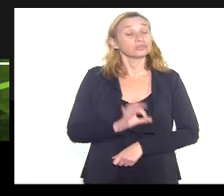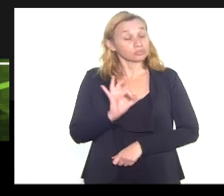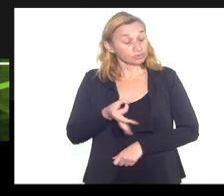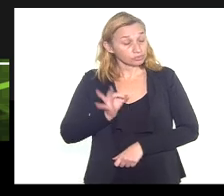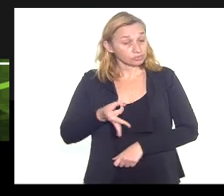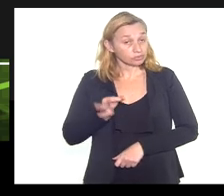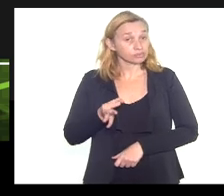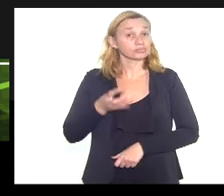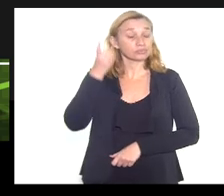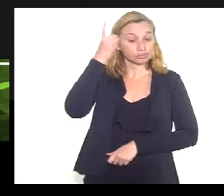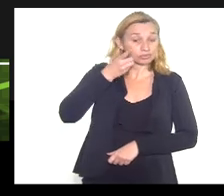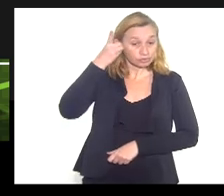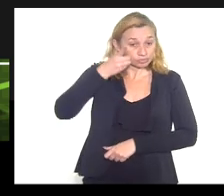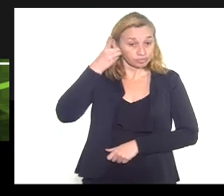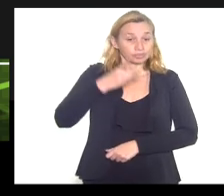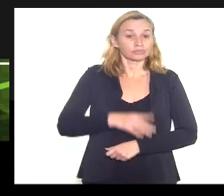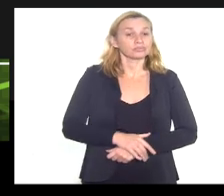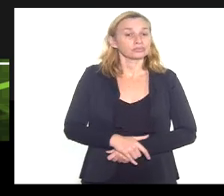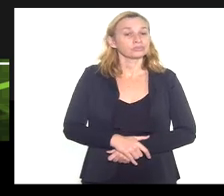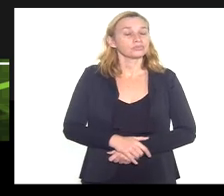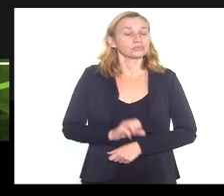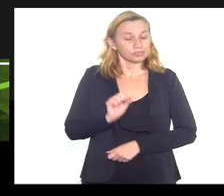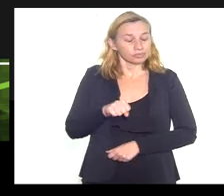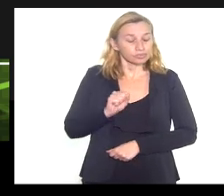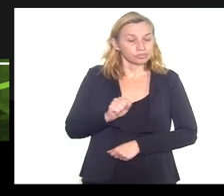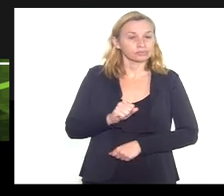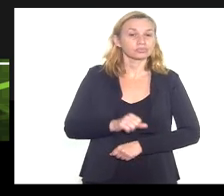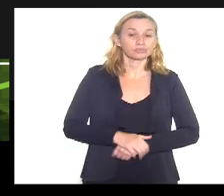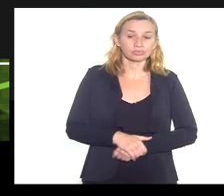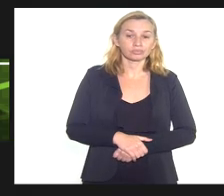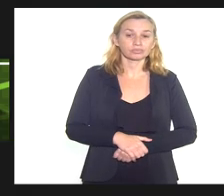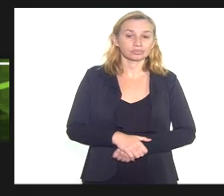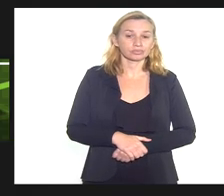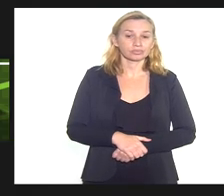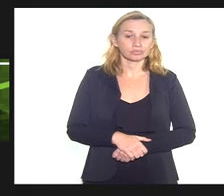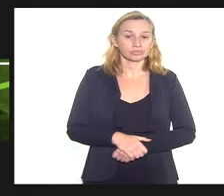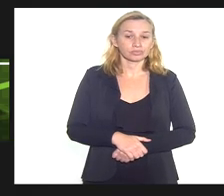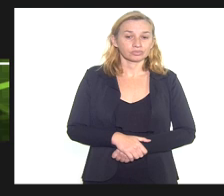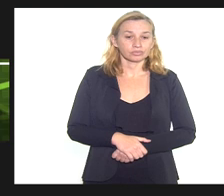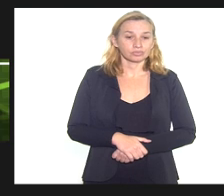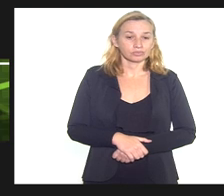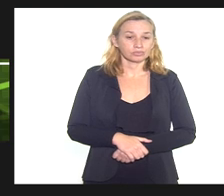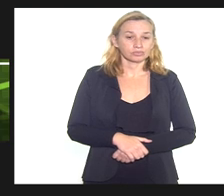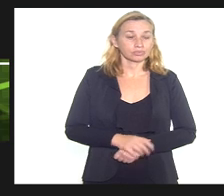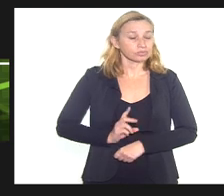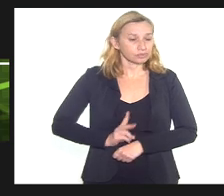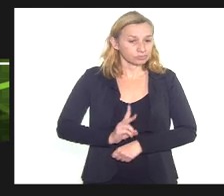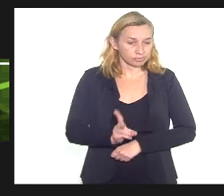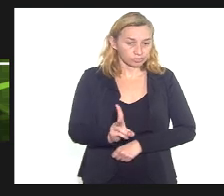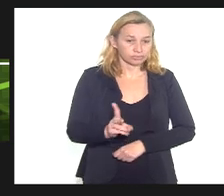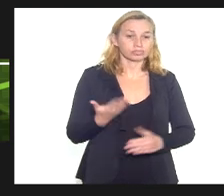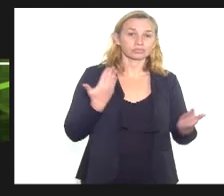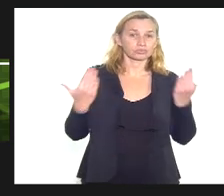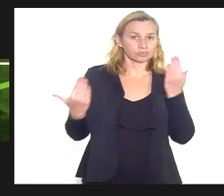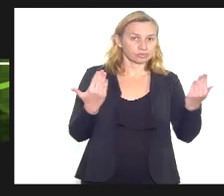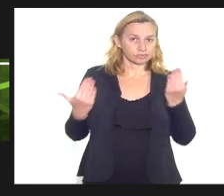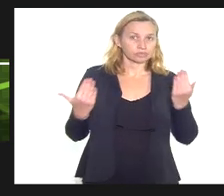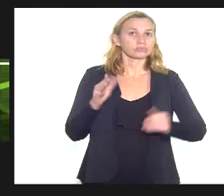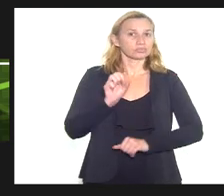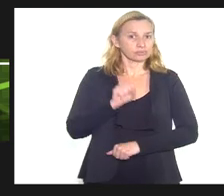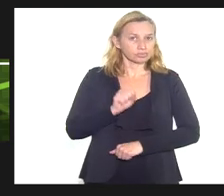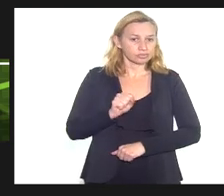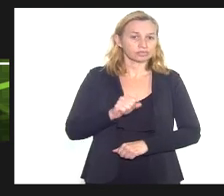Perfeitamente, deputado. Sim, nós eventualmente sempre comparamos, sim,